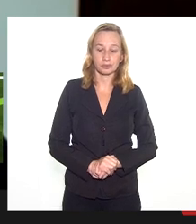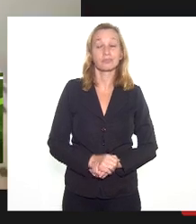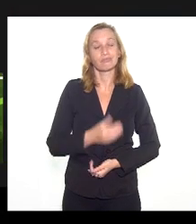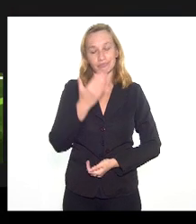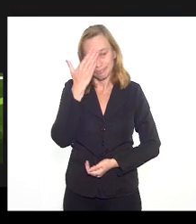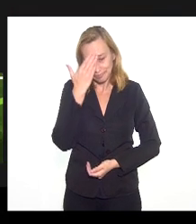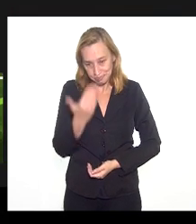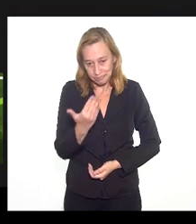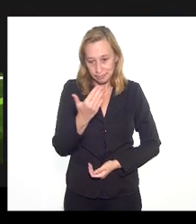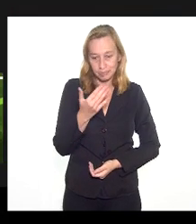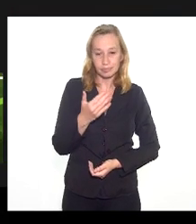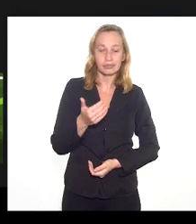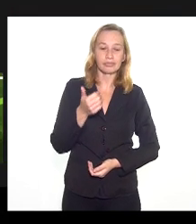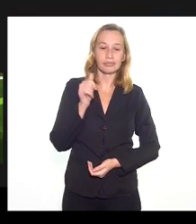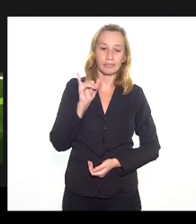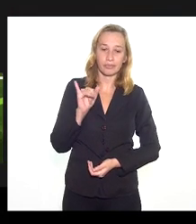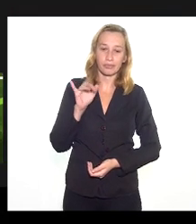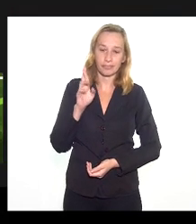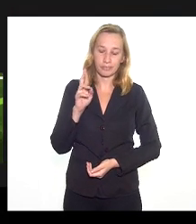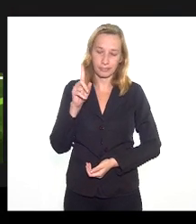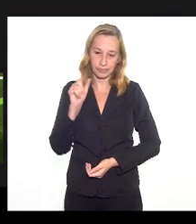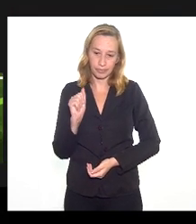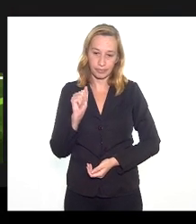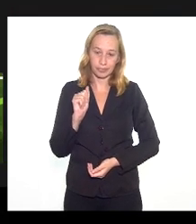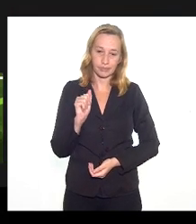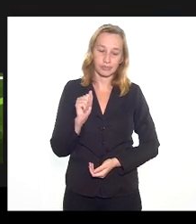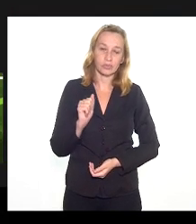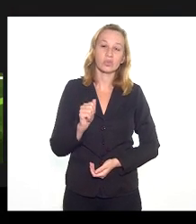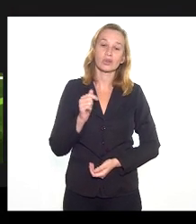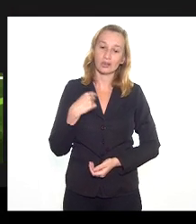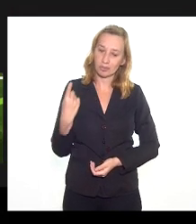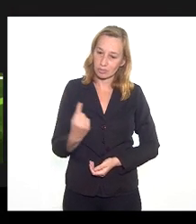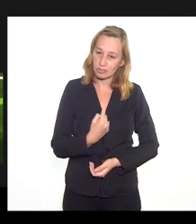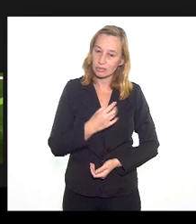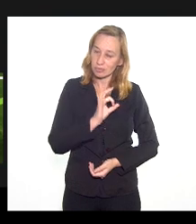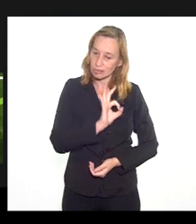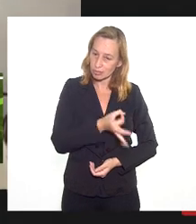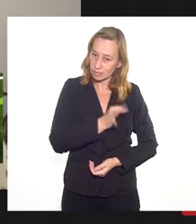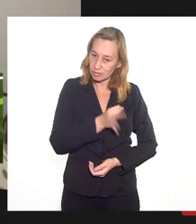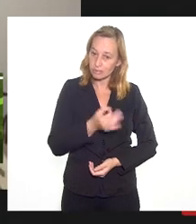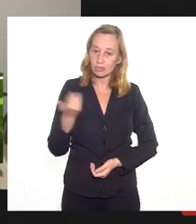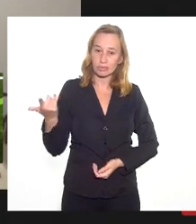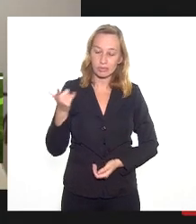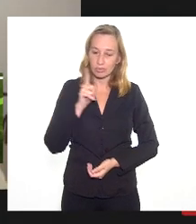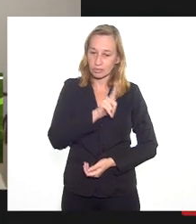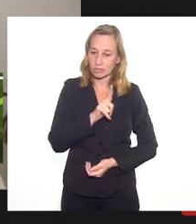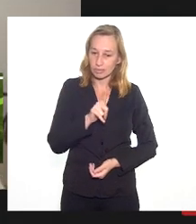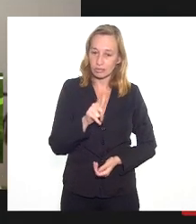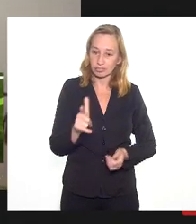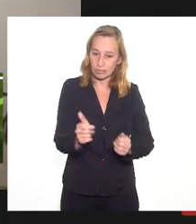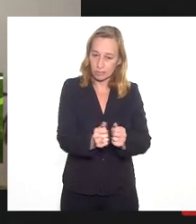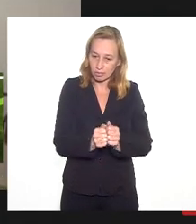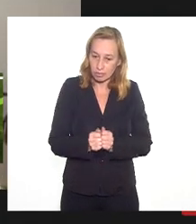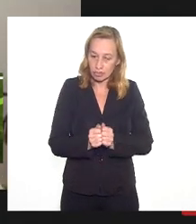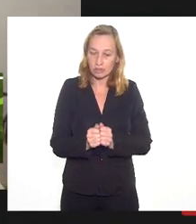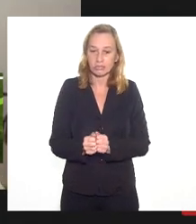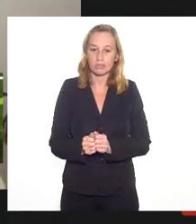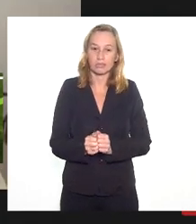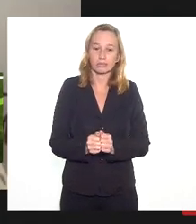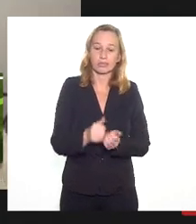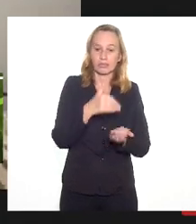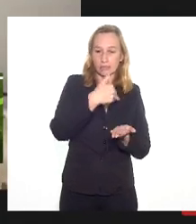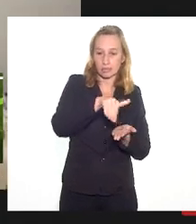Muito obrigada, senhora Irlaine. Sem dúvida nenhuma, a gente vai conseguir aí costurar com o